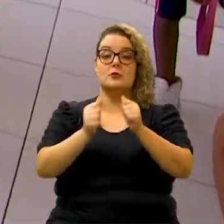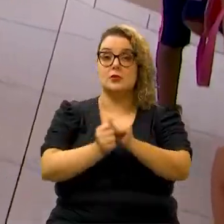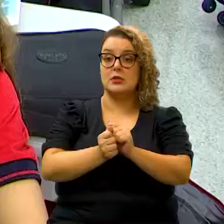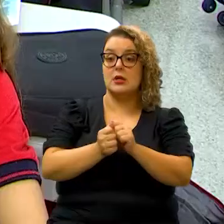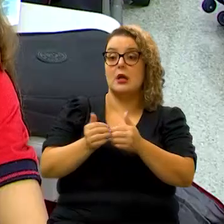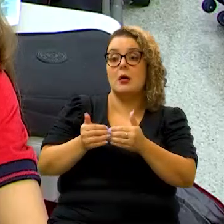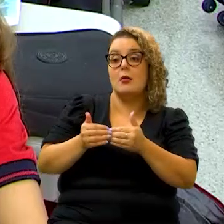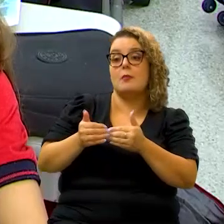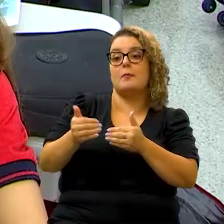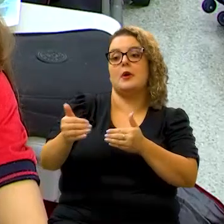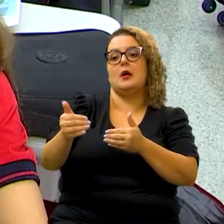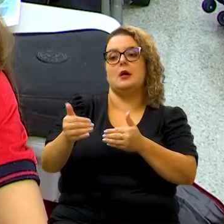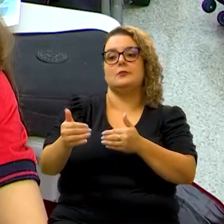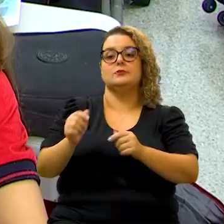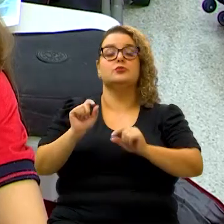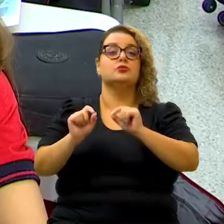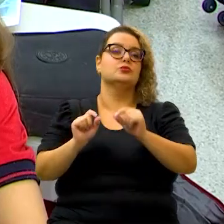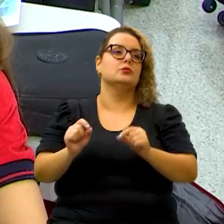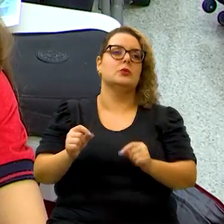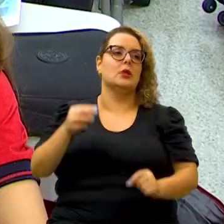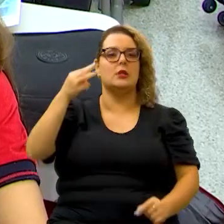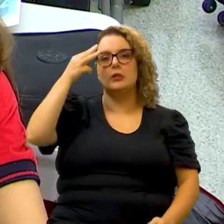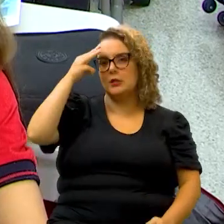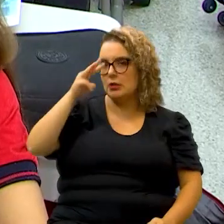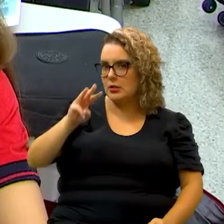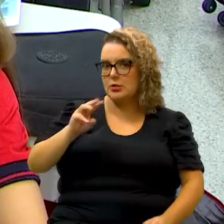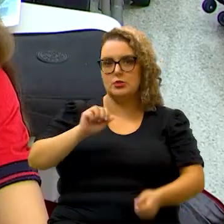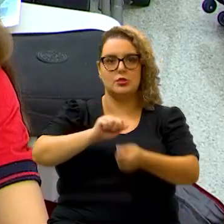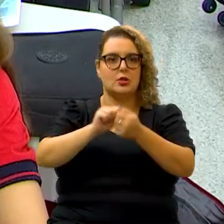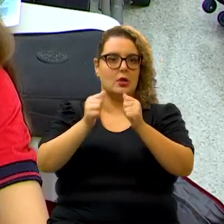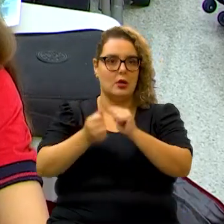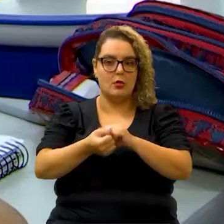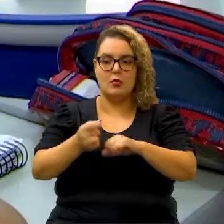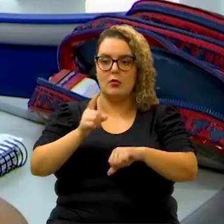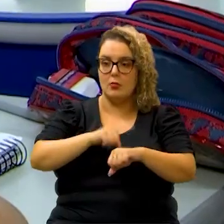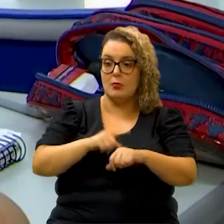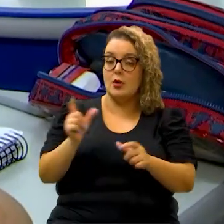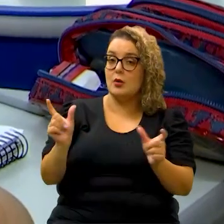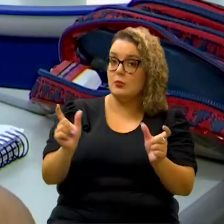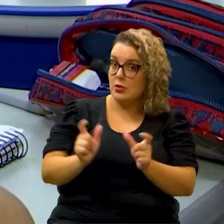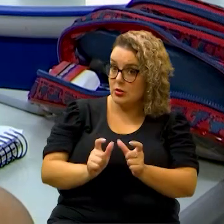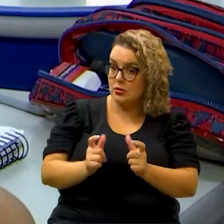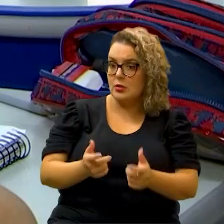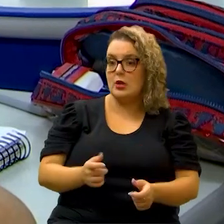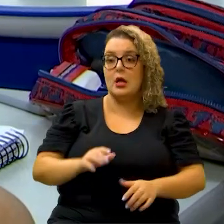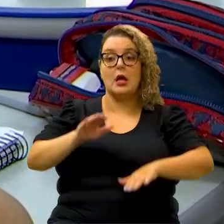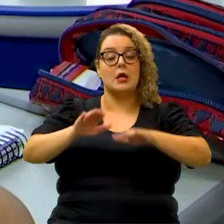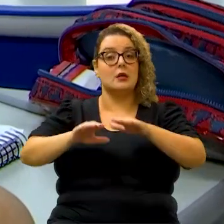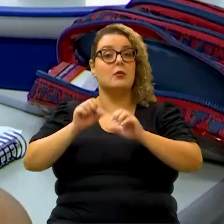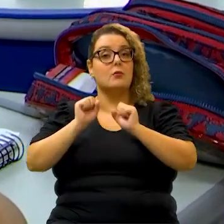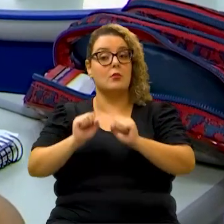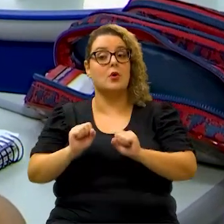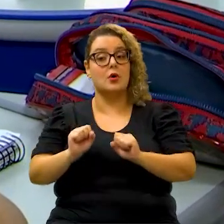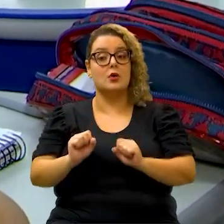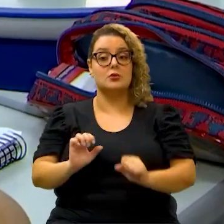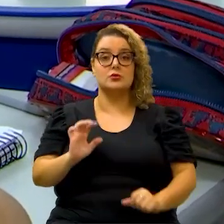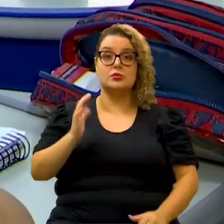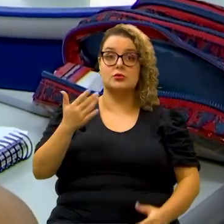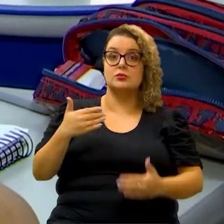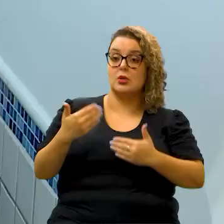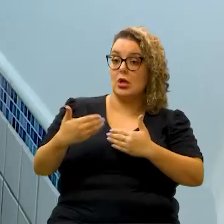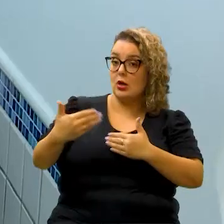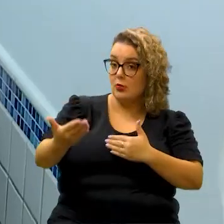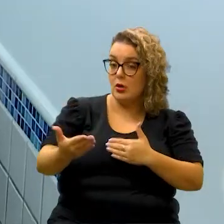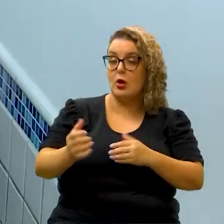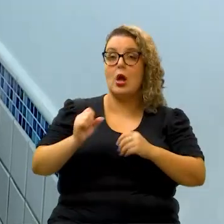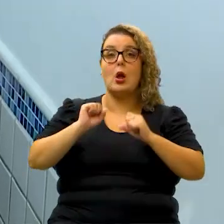pode ser uma adaptação estendida, então o que seria para durar 3 dias de adaptação, uma carga horária reduzida, isso às vezes